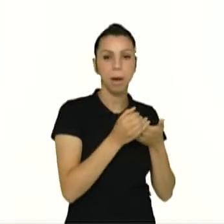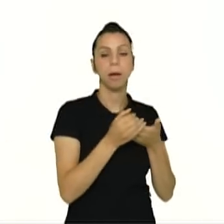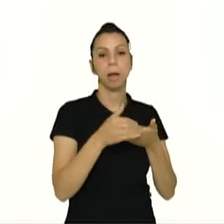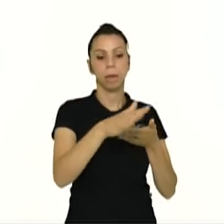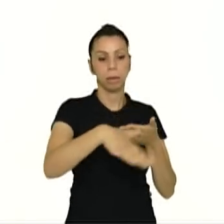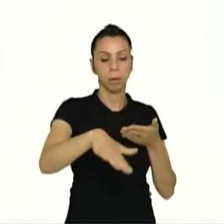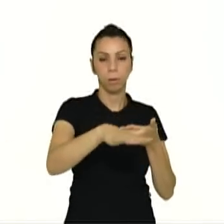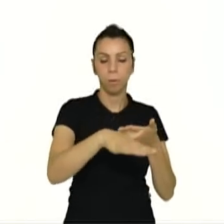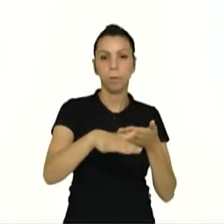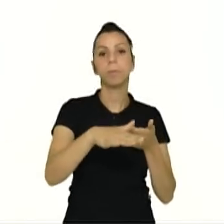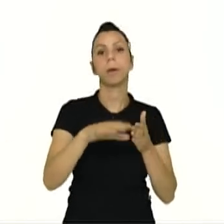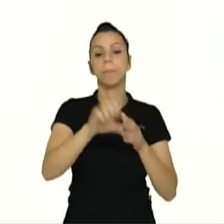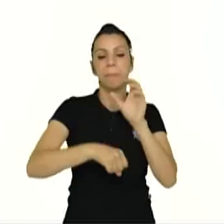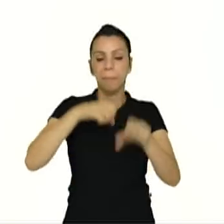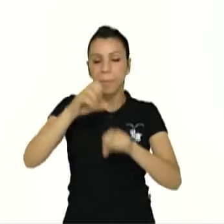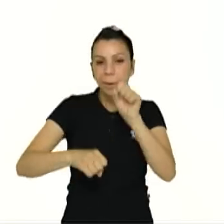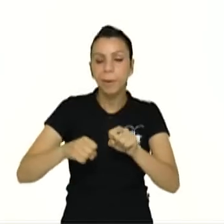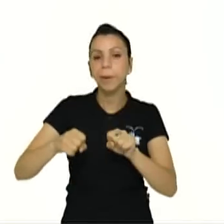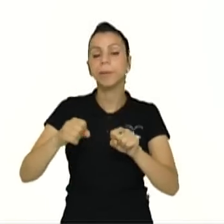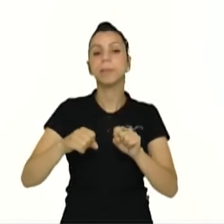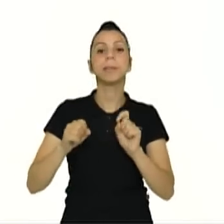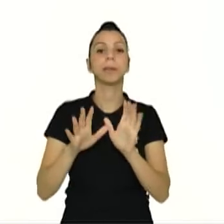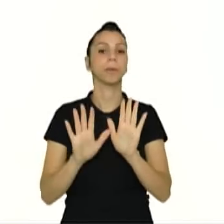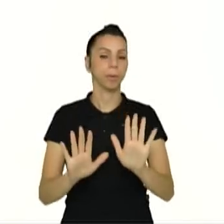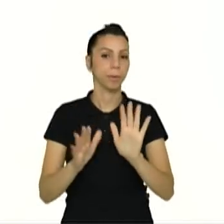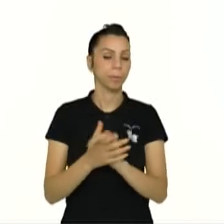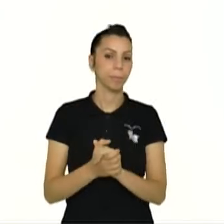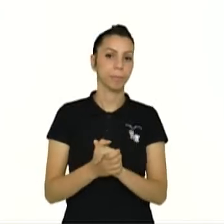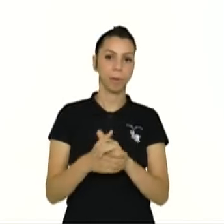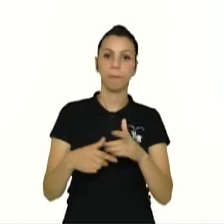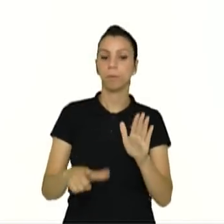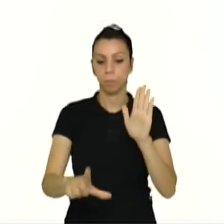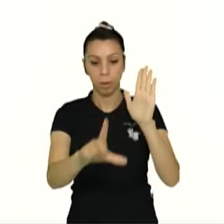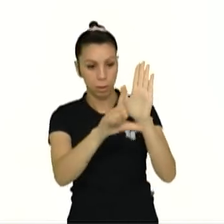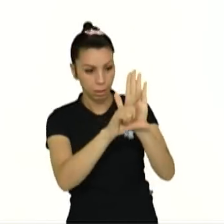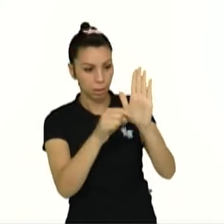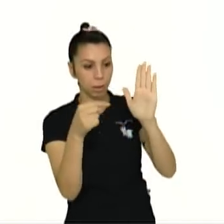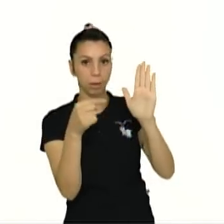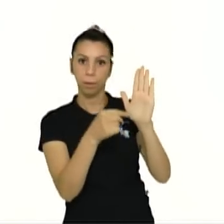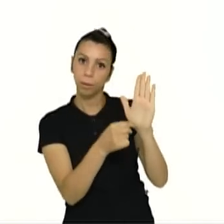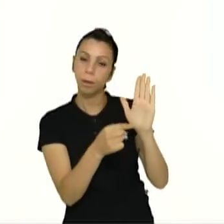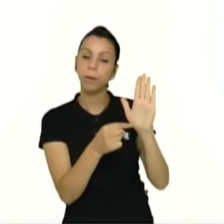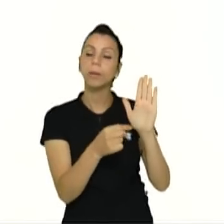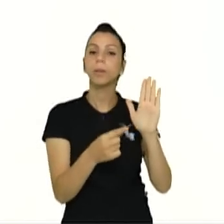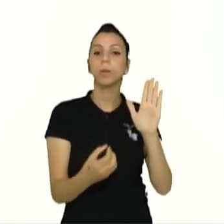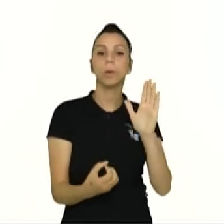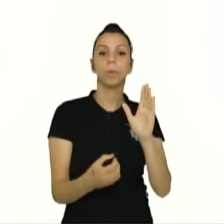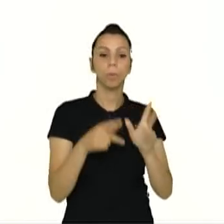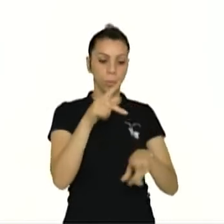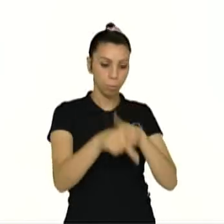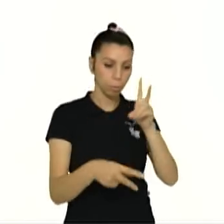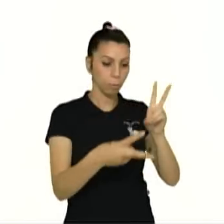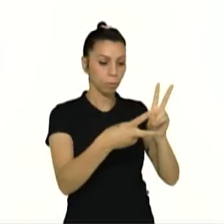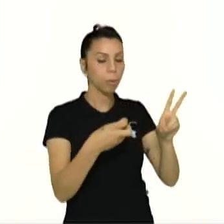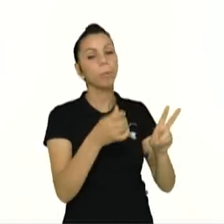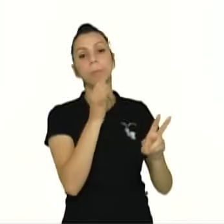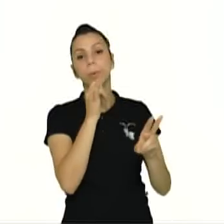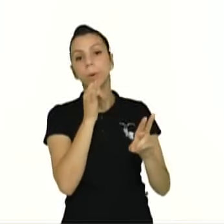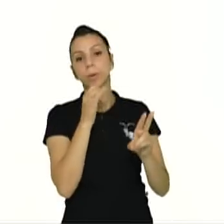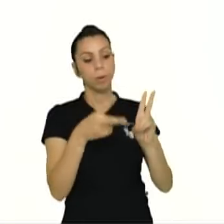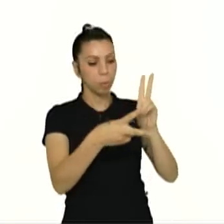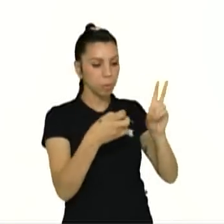se estabelecessem em aldeamentos? Então, olha só, falamos de uma lei que se o povo originário, os indígenas, não quisessem